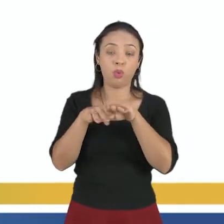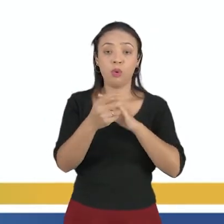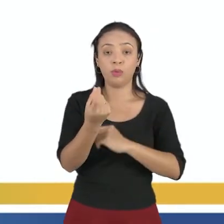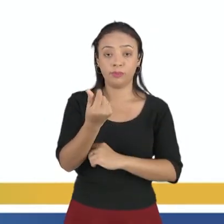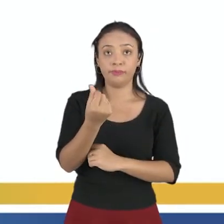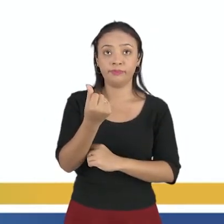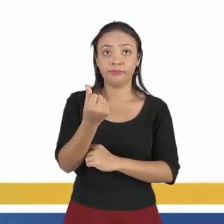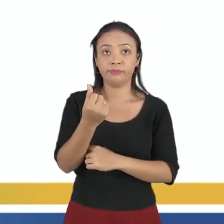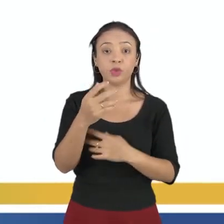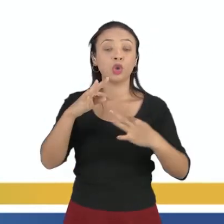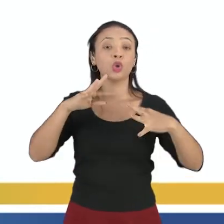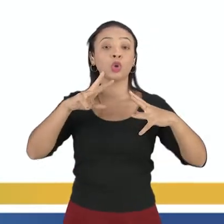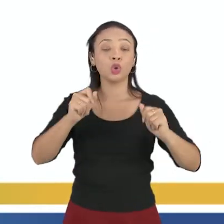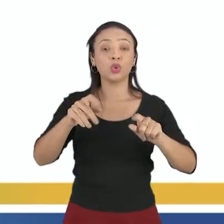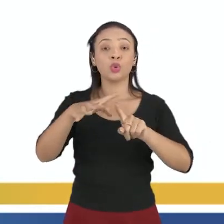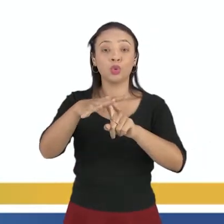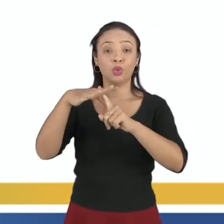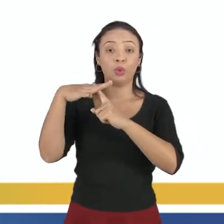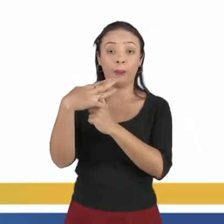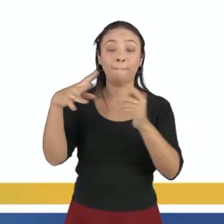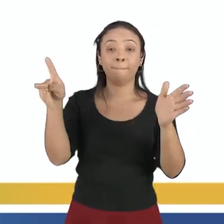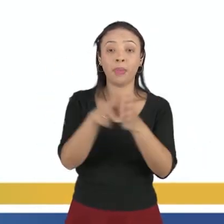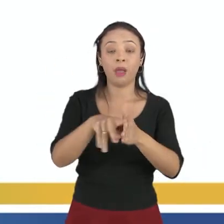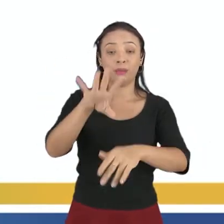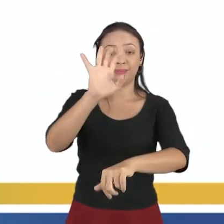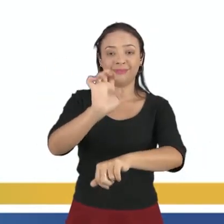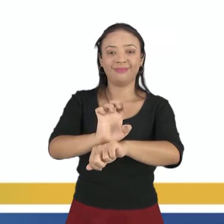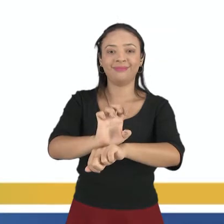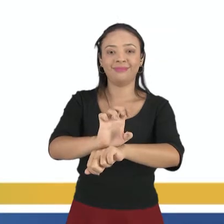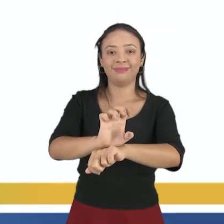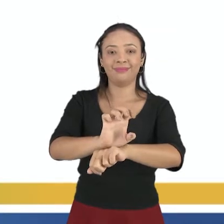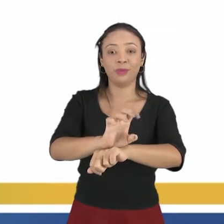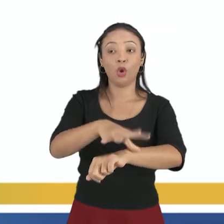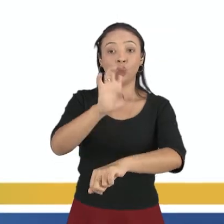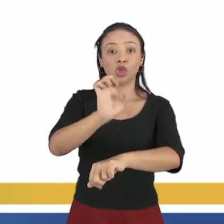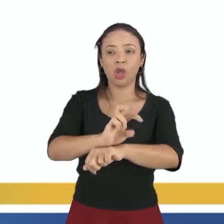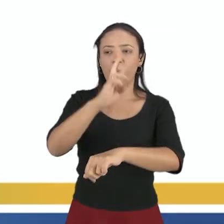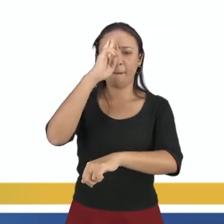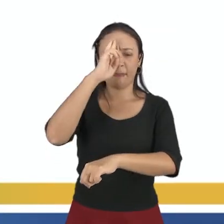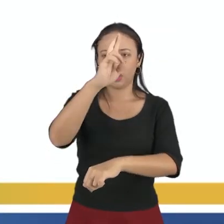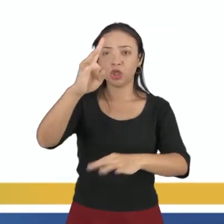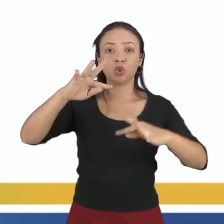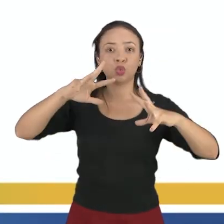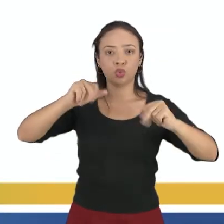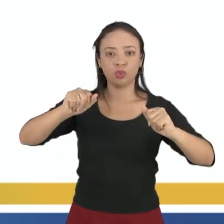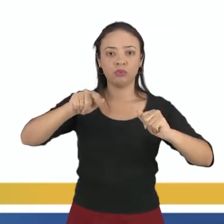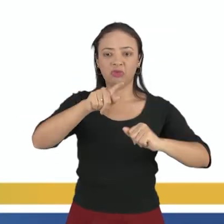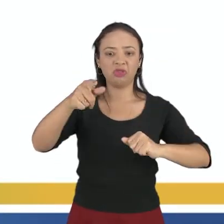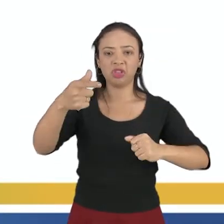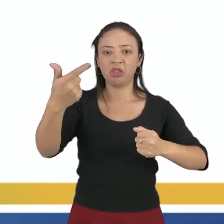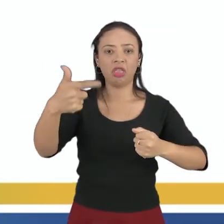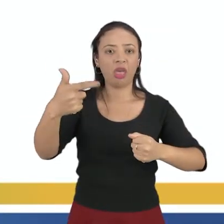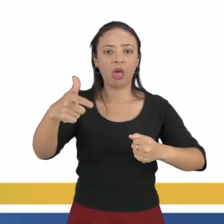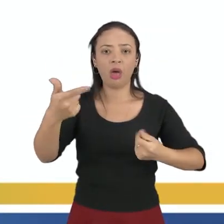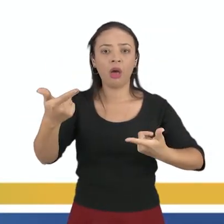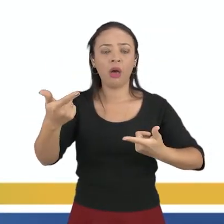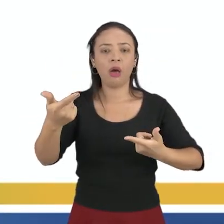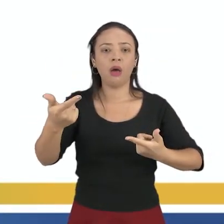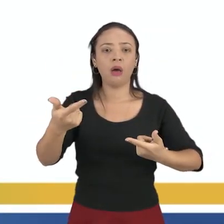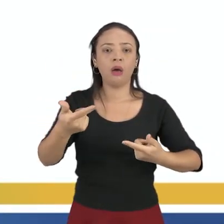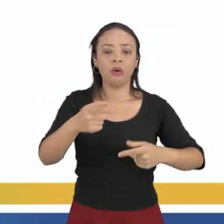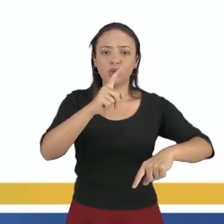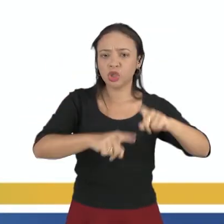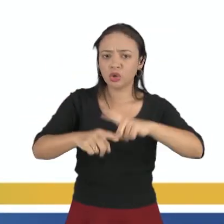que tudo no socialismo pertence ao Estado. O Estado que comanda tudo. Você não é dono dos meios de produção, você não é dono